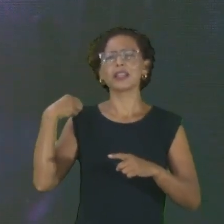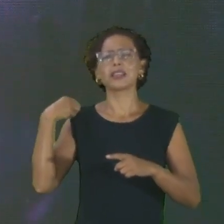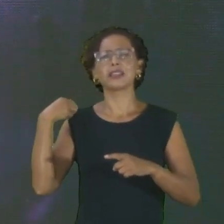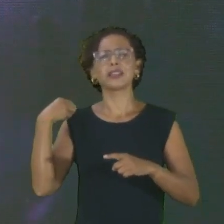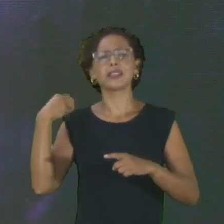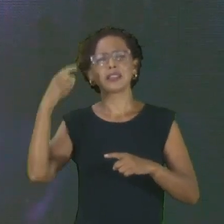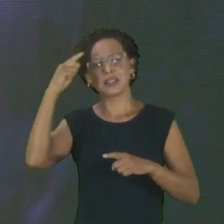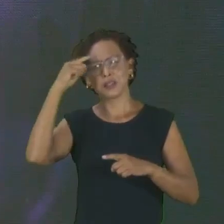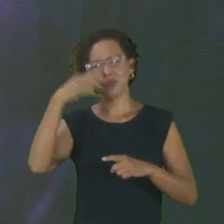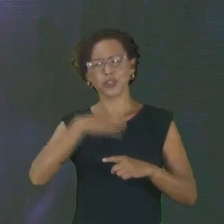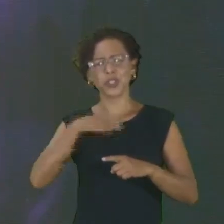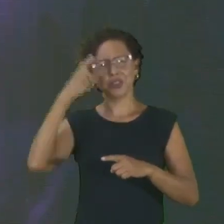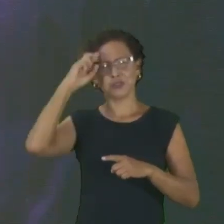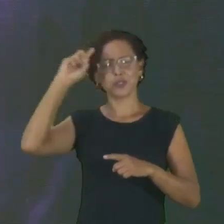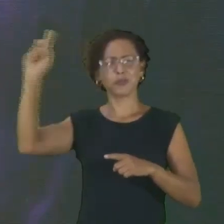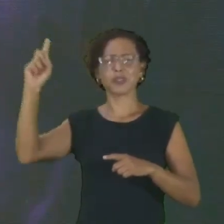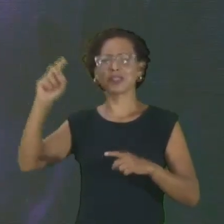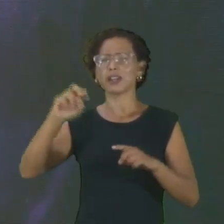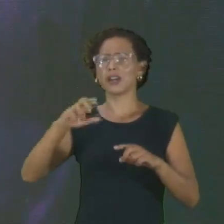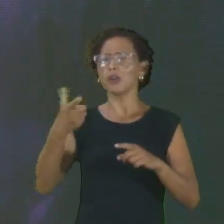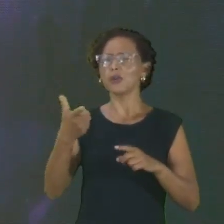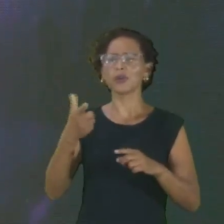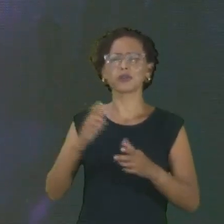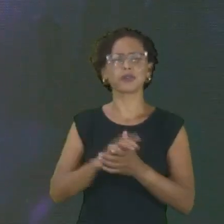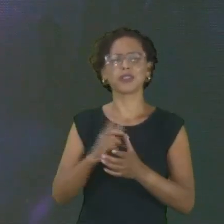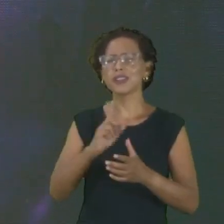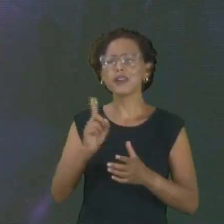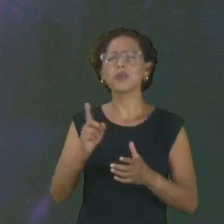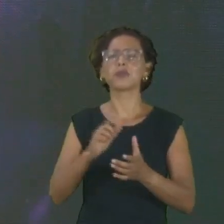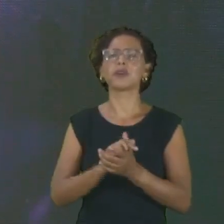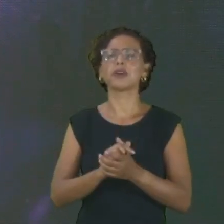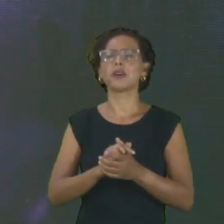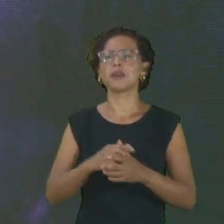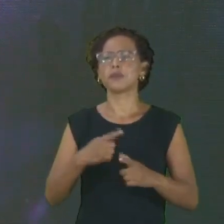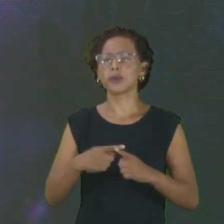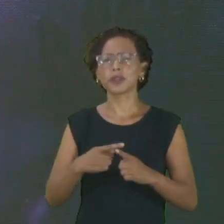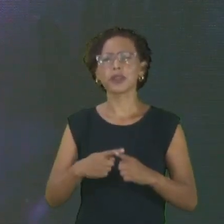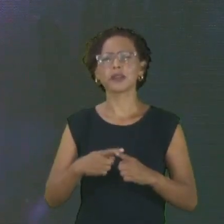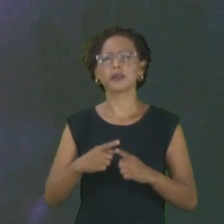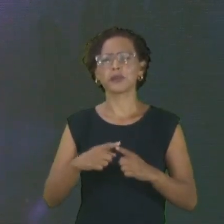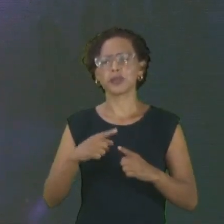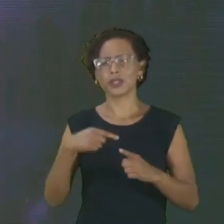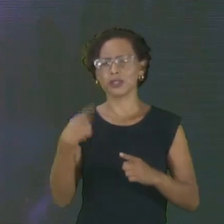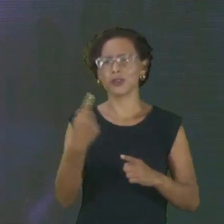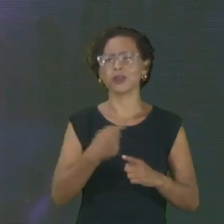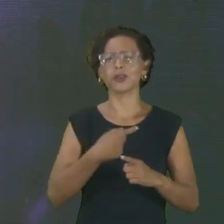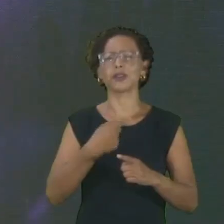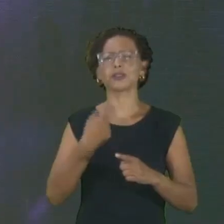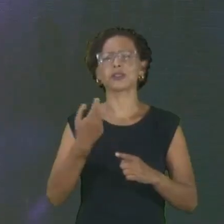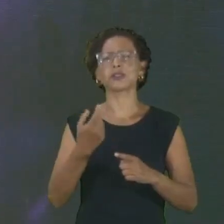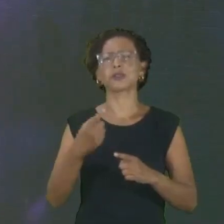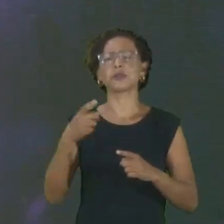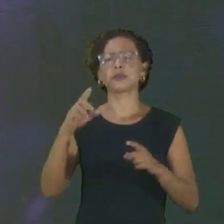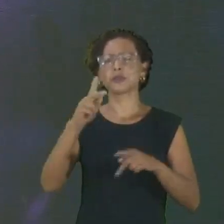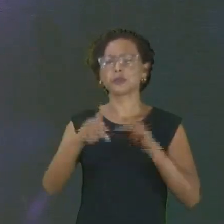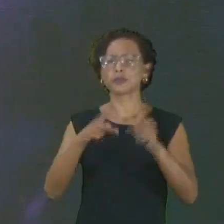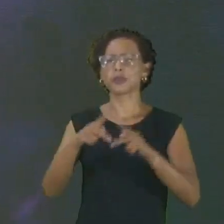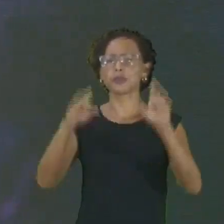já somos cidadãos do céu. Nós vivemos aqui, mas não somos